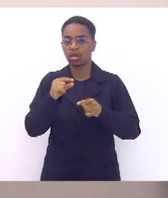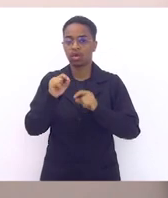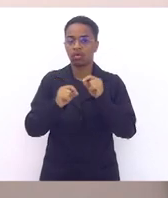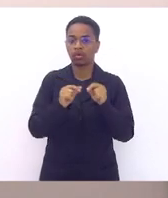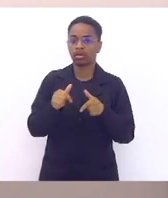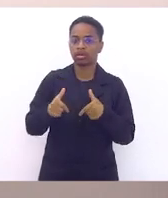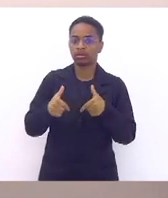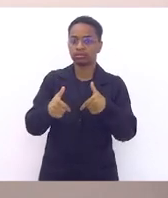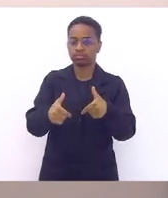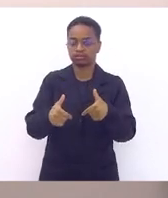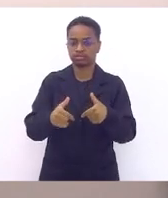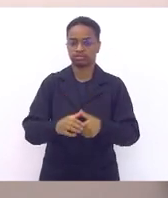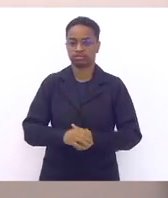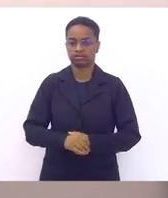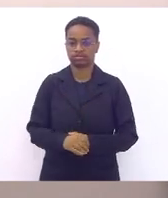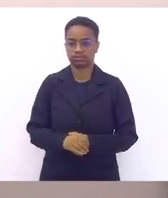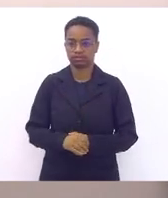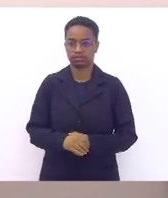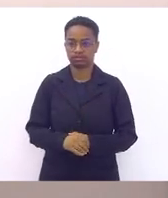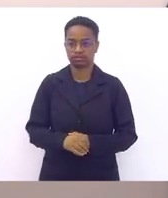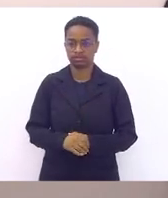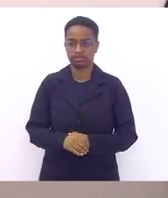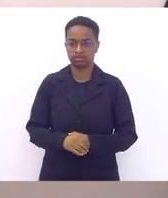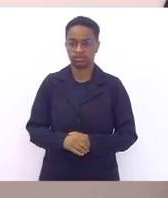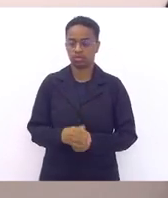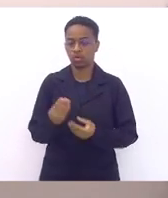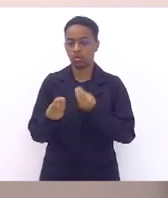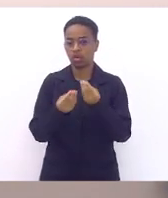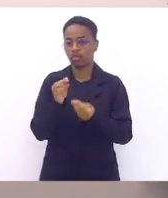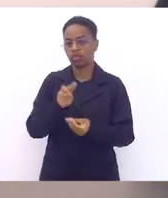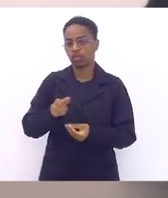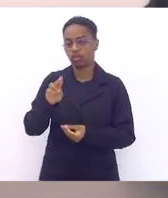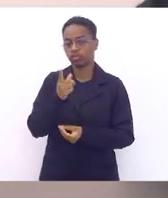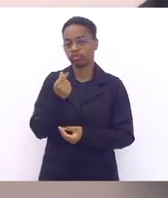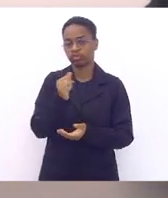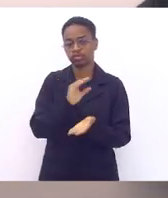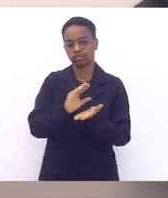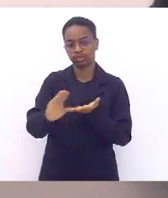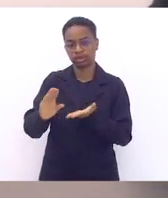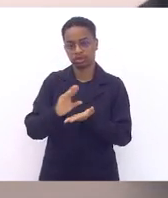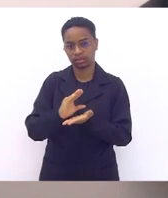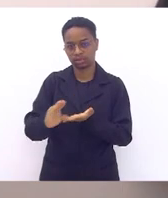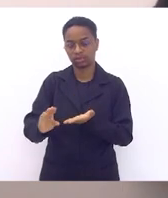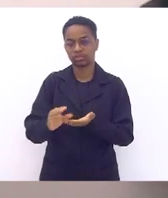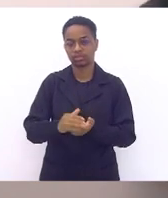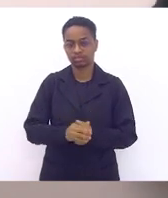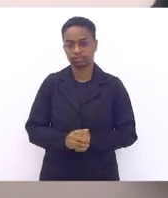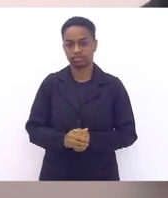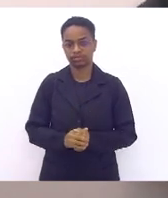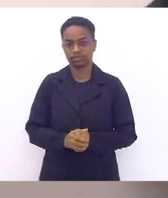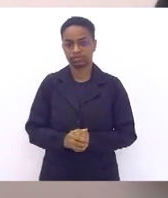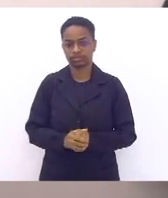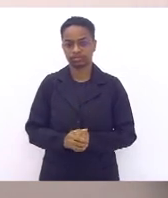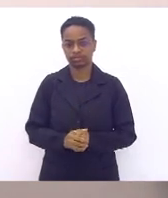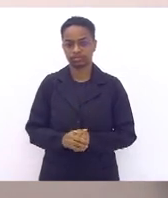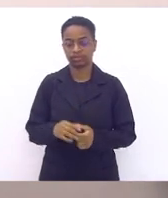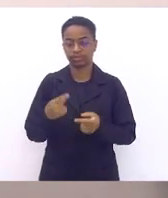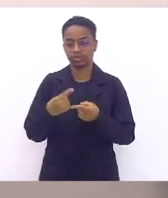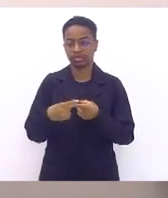com o recurso, né, que foi destinado bondosamente pela